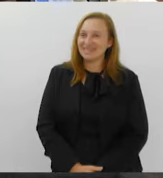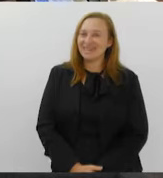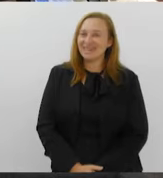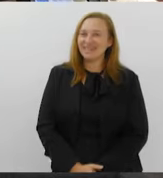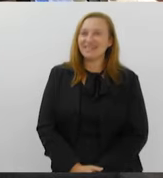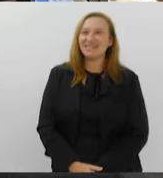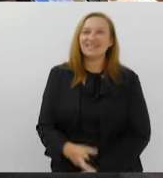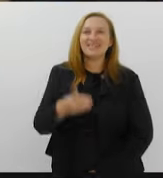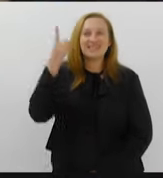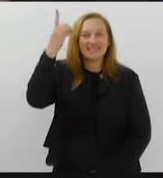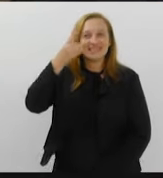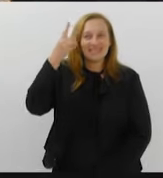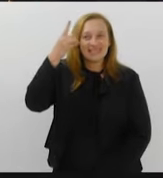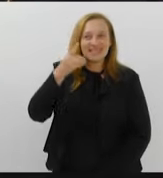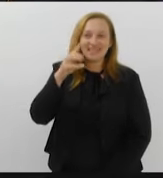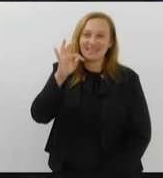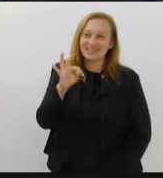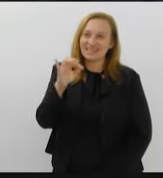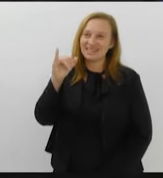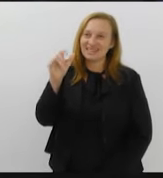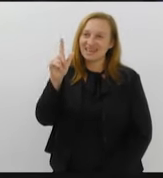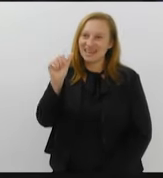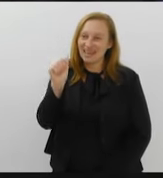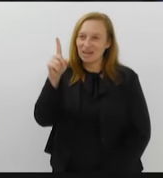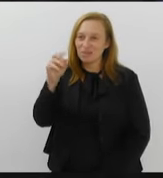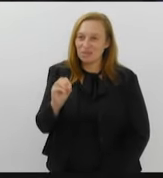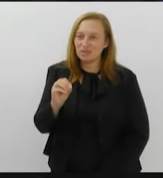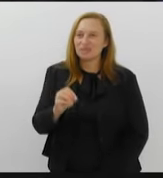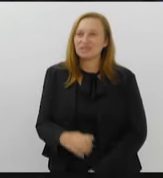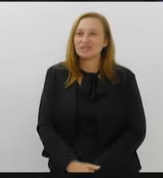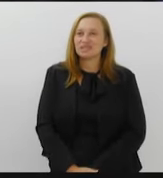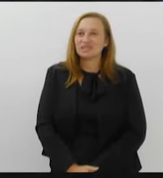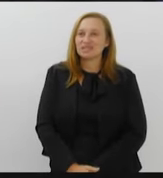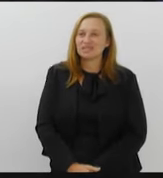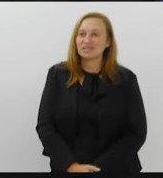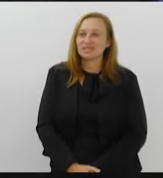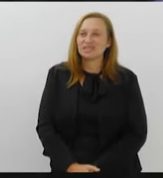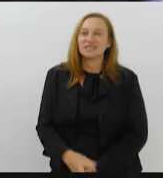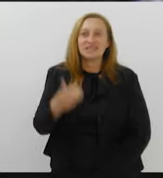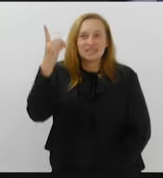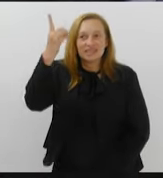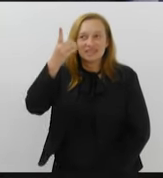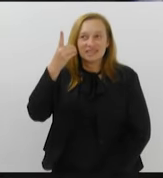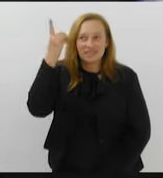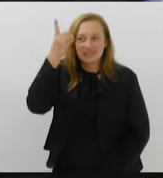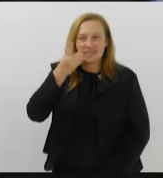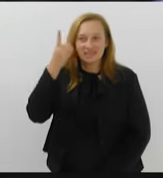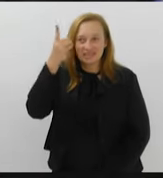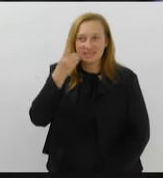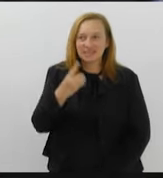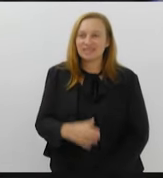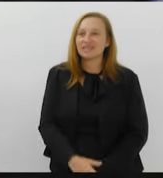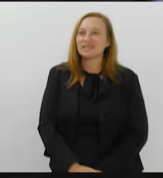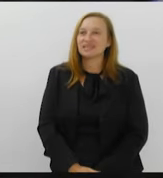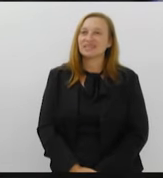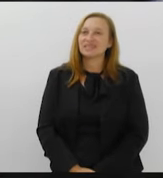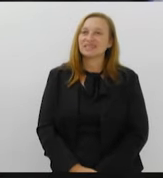Nosso nobre deputado, Tiago Rangel. Ô, Eric, tira esse. Nossa nobre esse caixote deputada, daí, por favor.